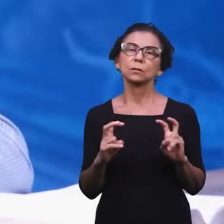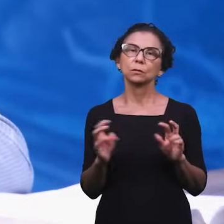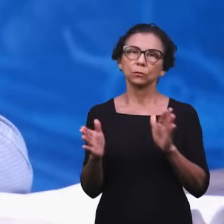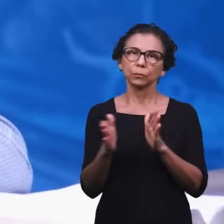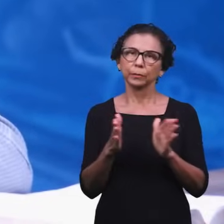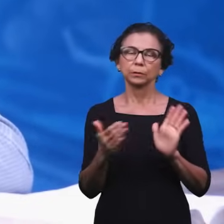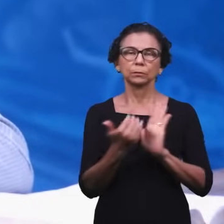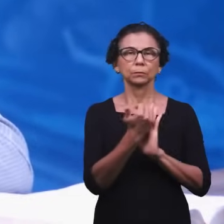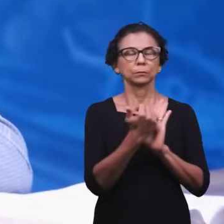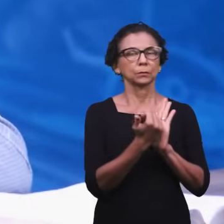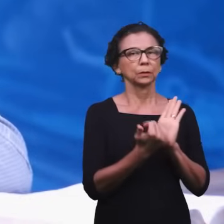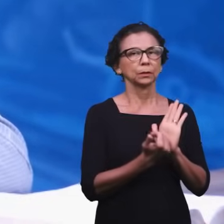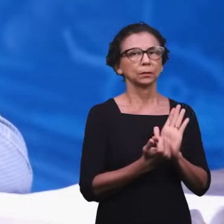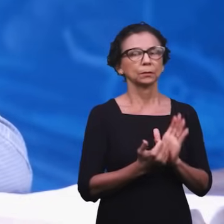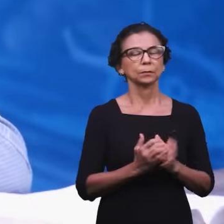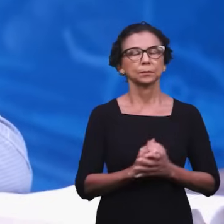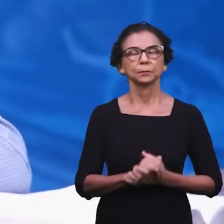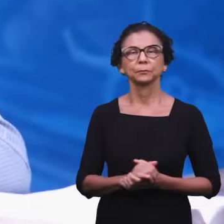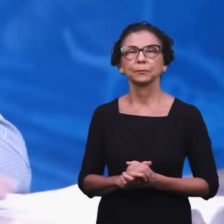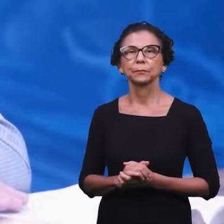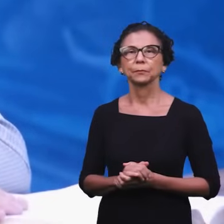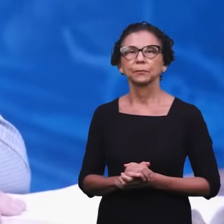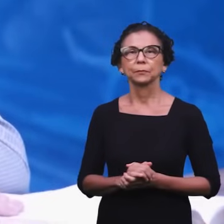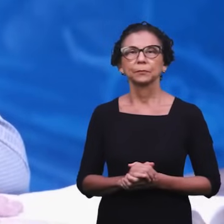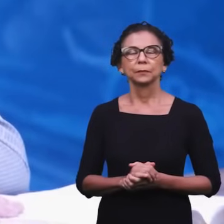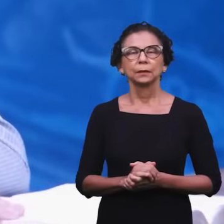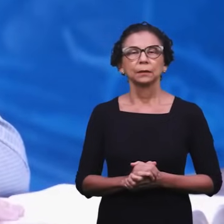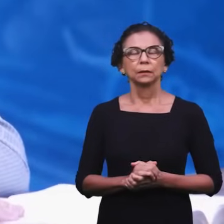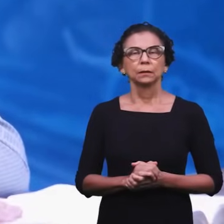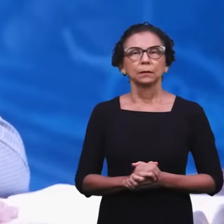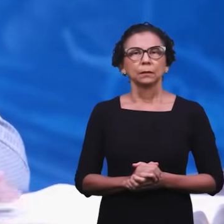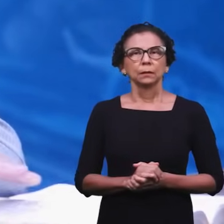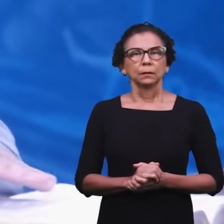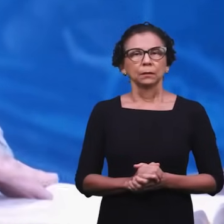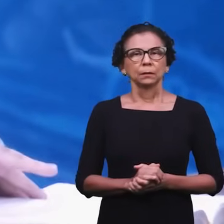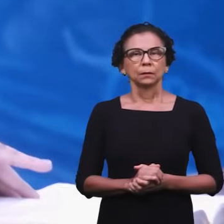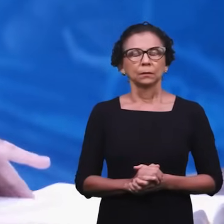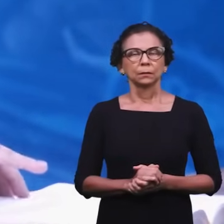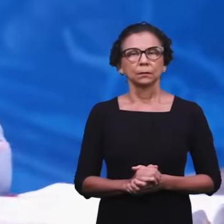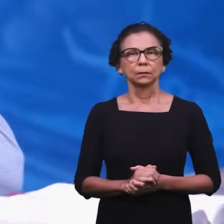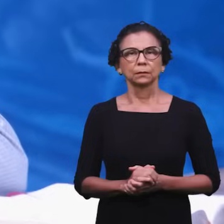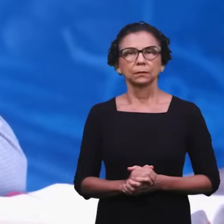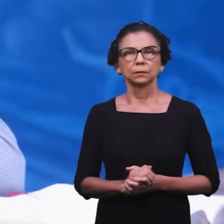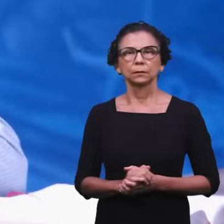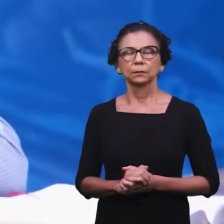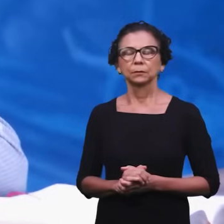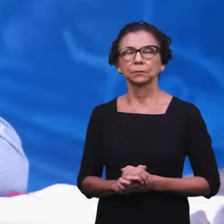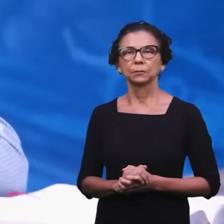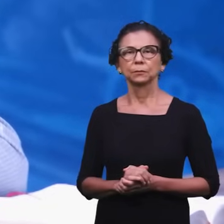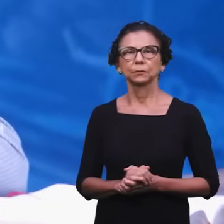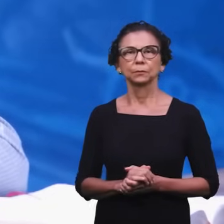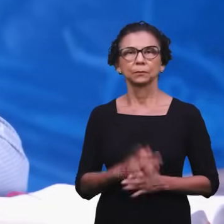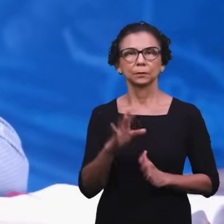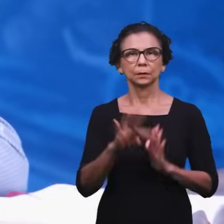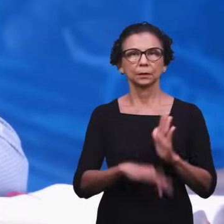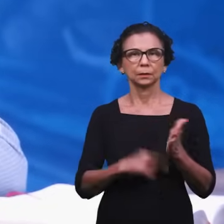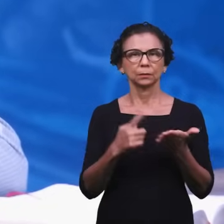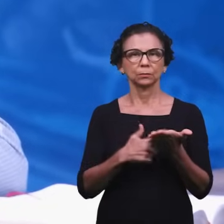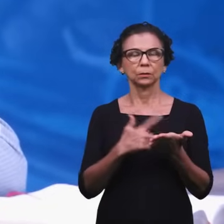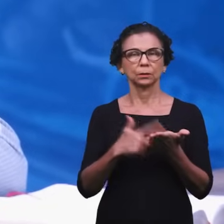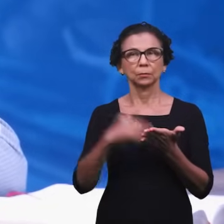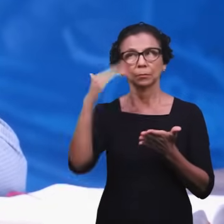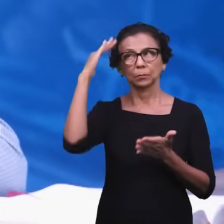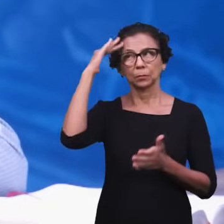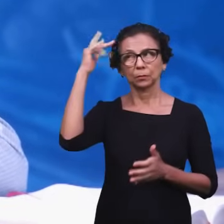vamos fazer isso neste momento, que é um texto que está no livro de Provérbios, no